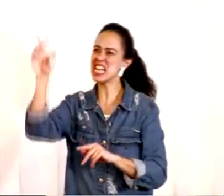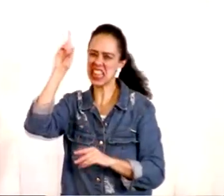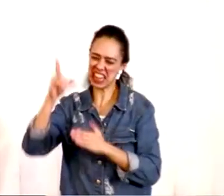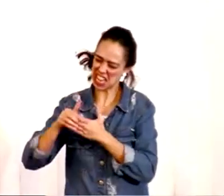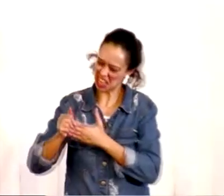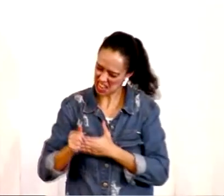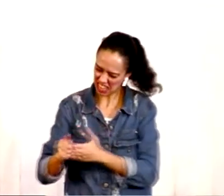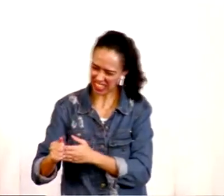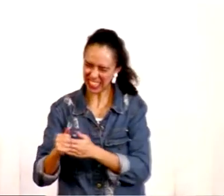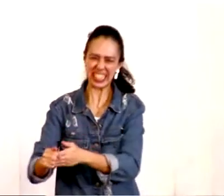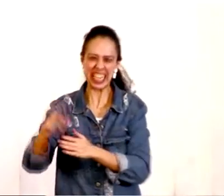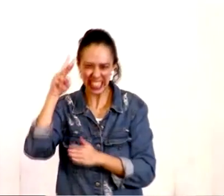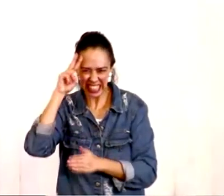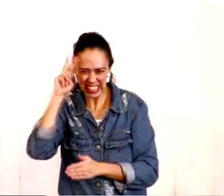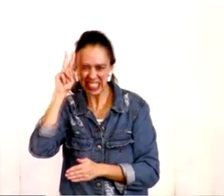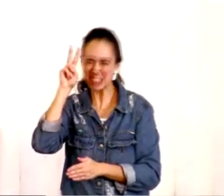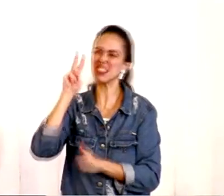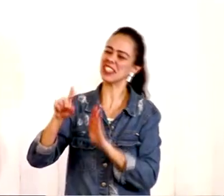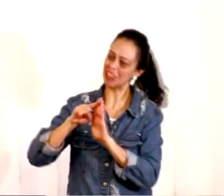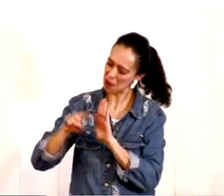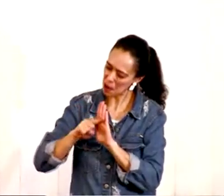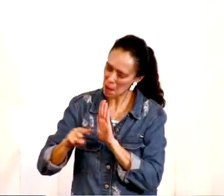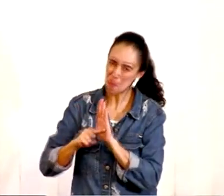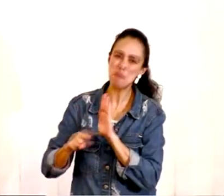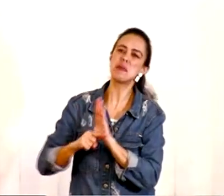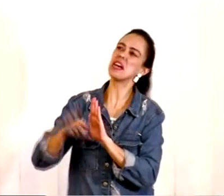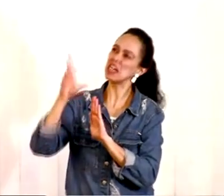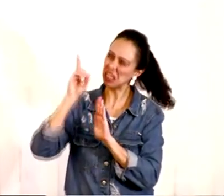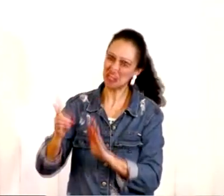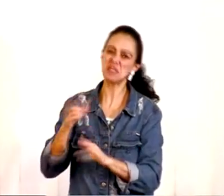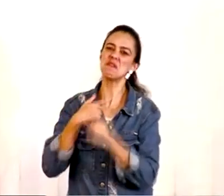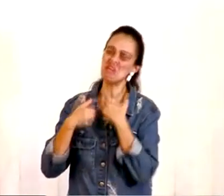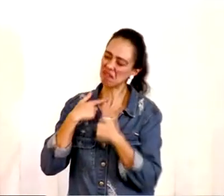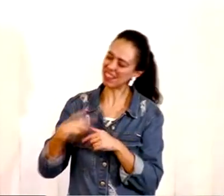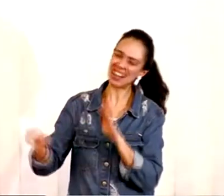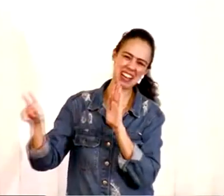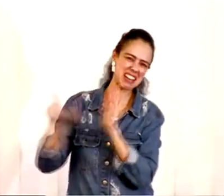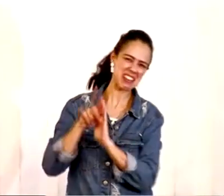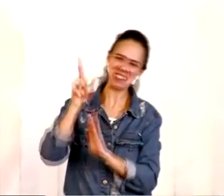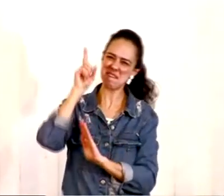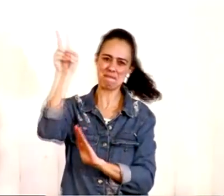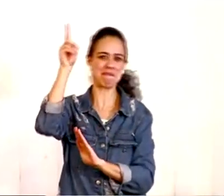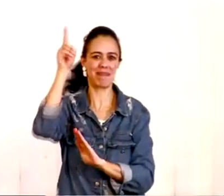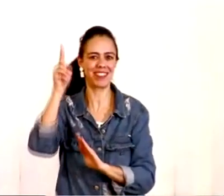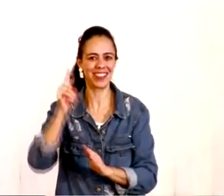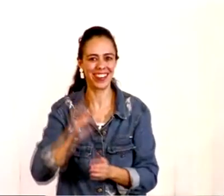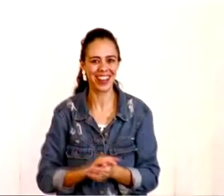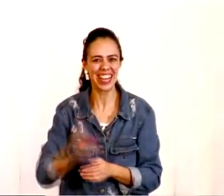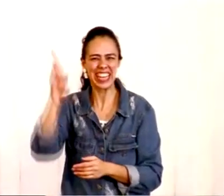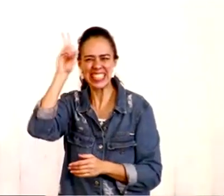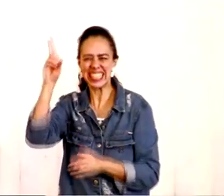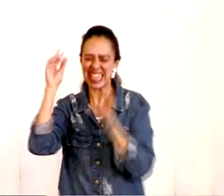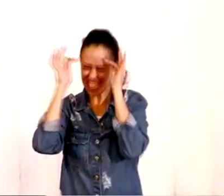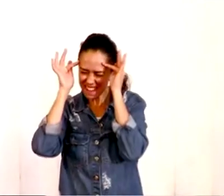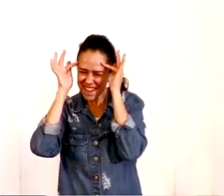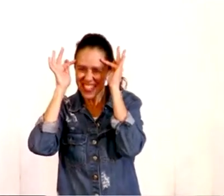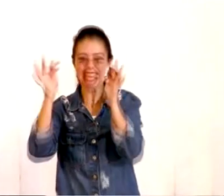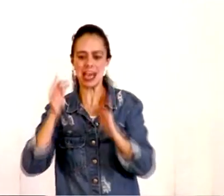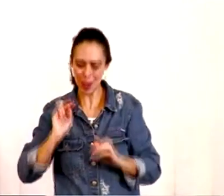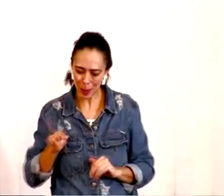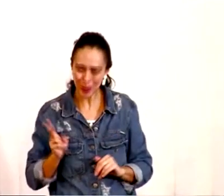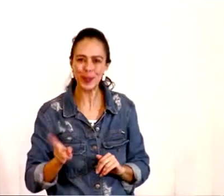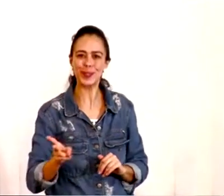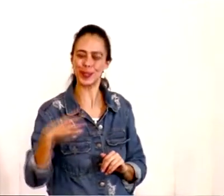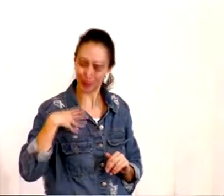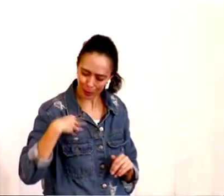a história conforme a sua vontade santa e soberana. Então Deus é fiel para dar continuidade à